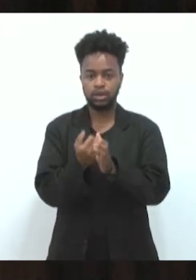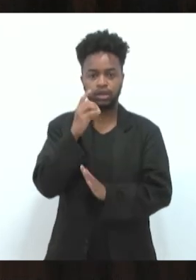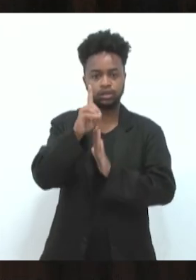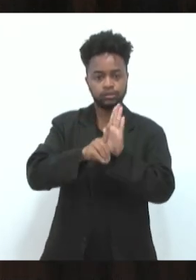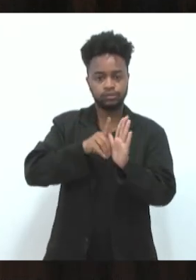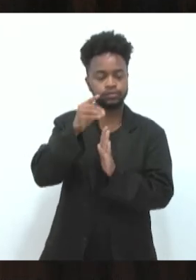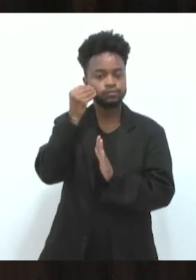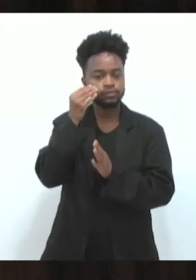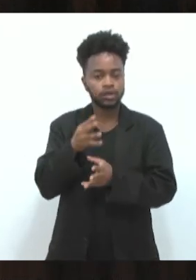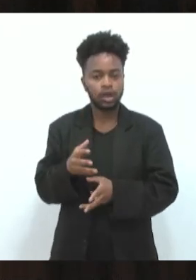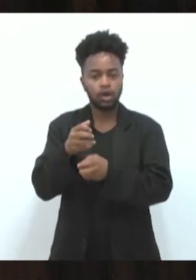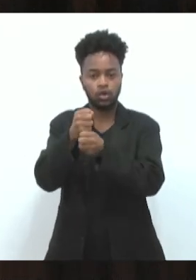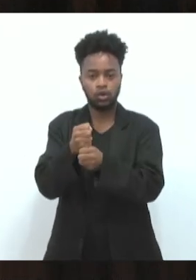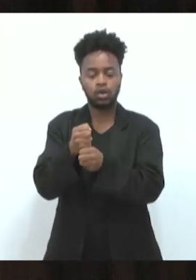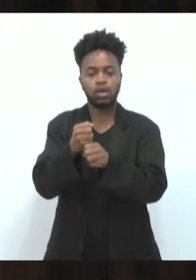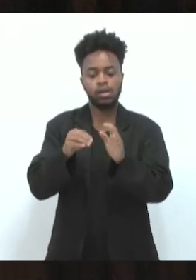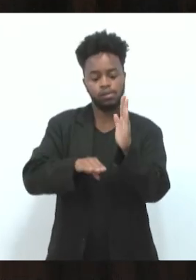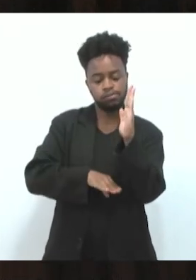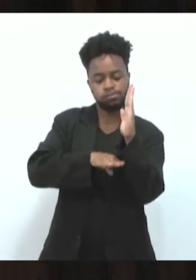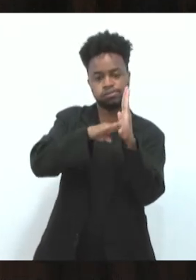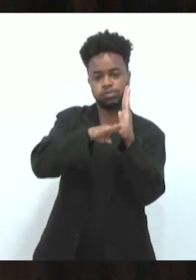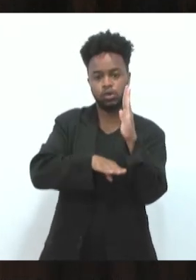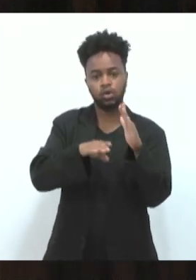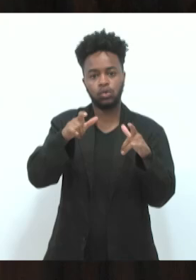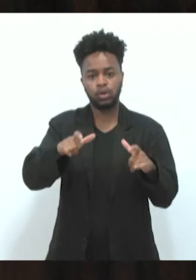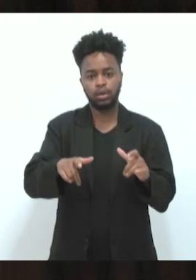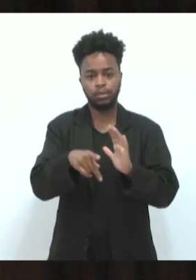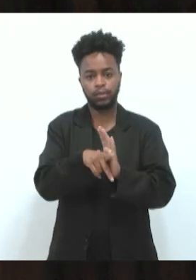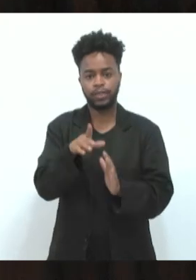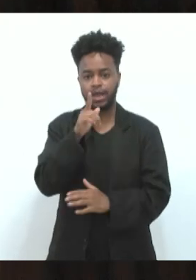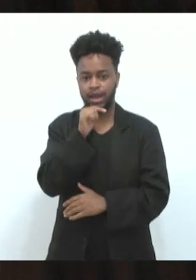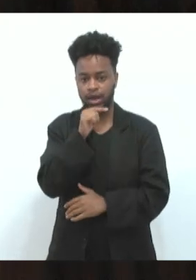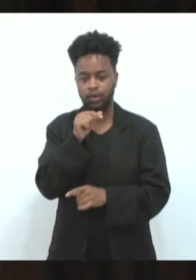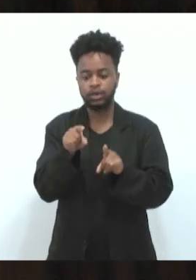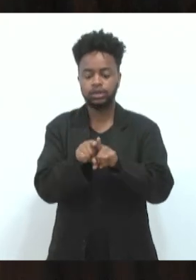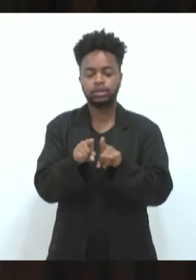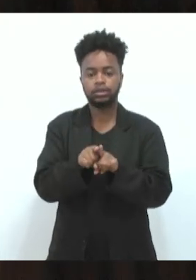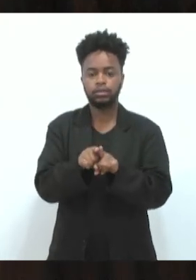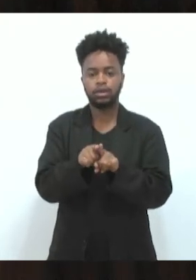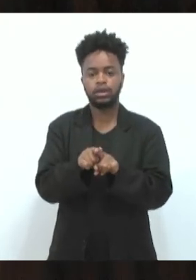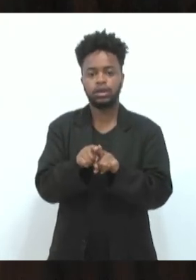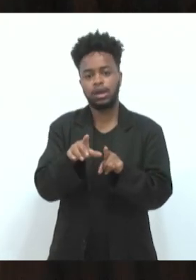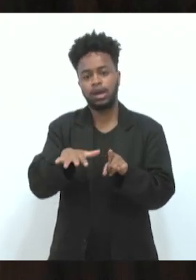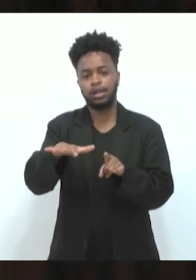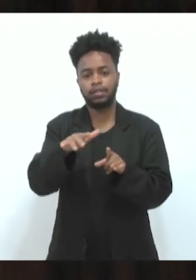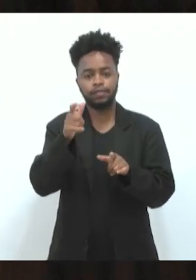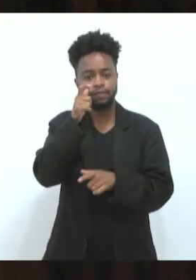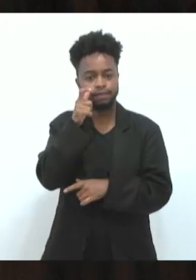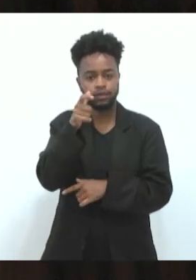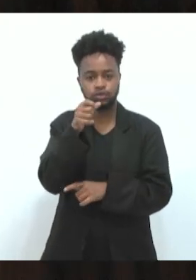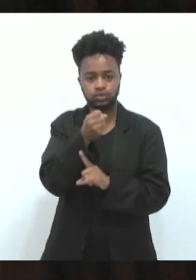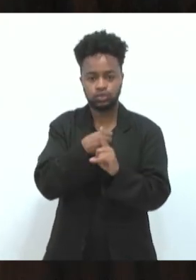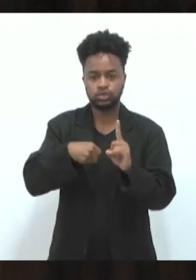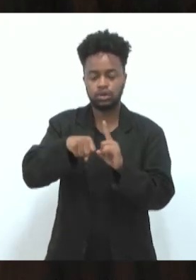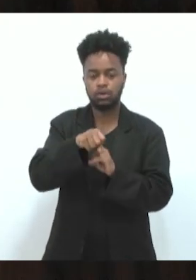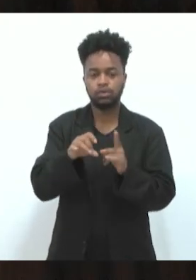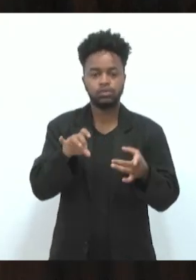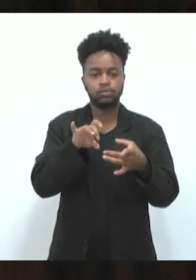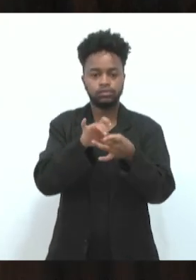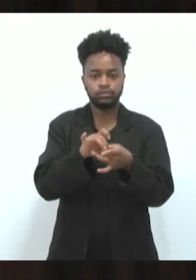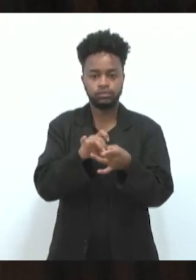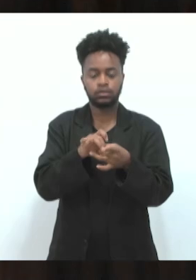dos reservatórios para abastecimento de água, de empreendimentos de interesse social, vinculados às